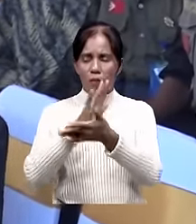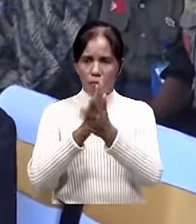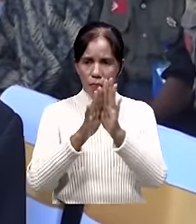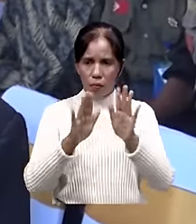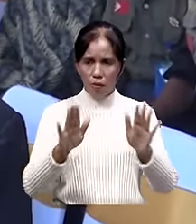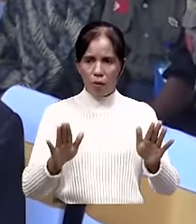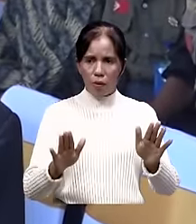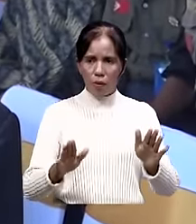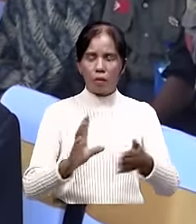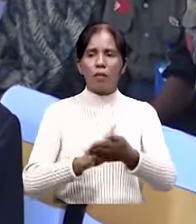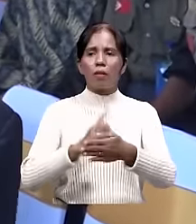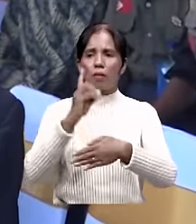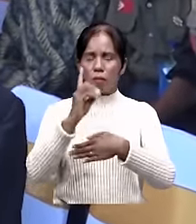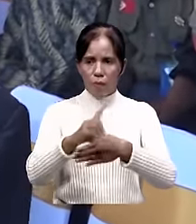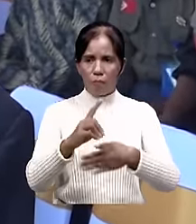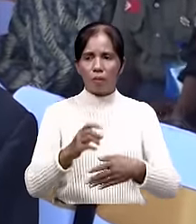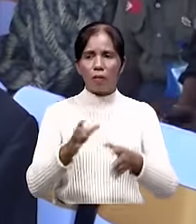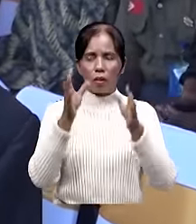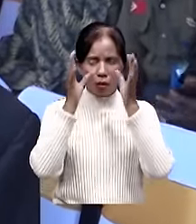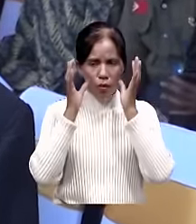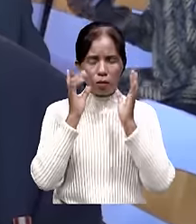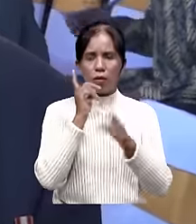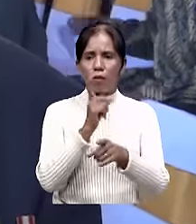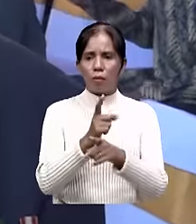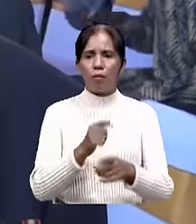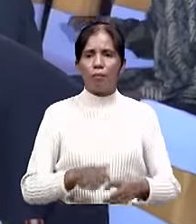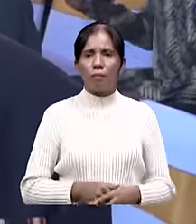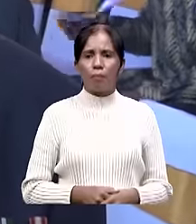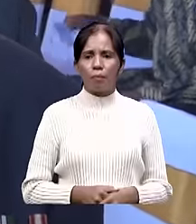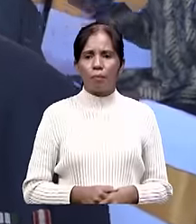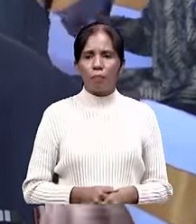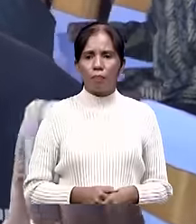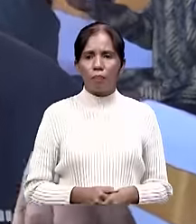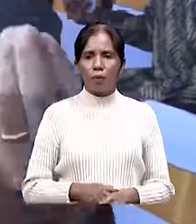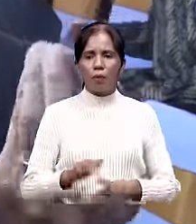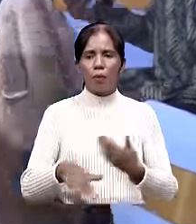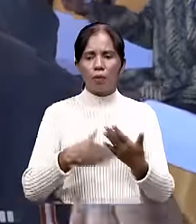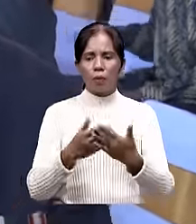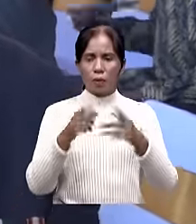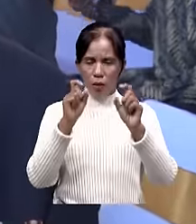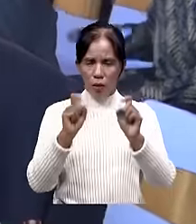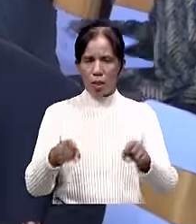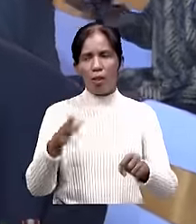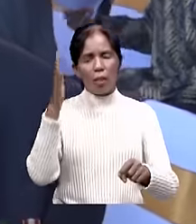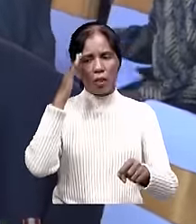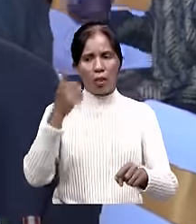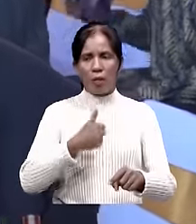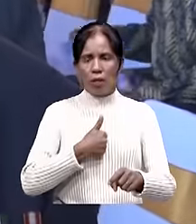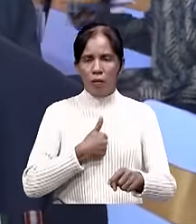estabilidade depois desenvolvimento. Triste con certeza. Ebe, hotu ten que atene an.